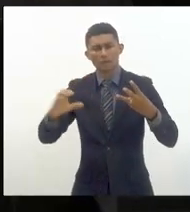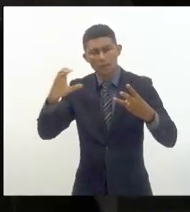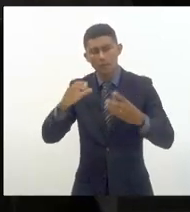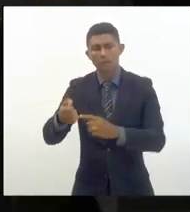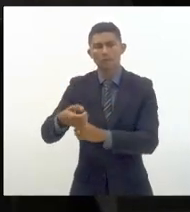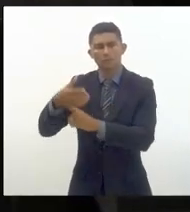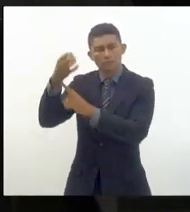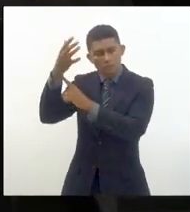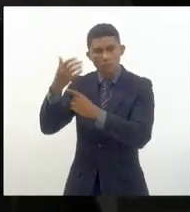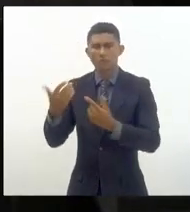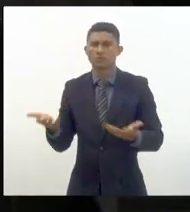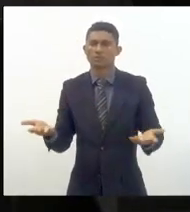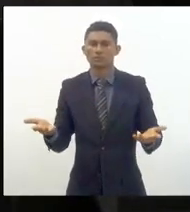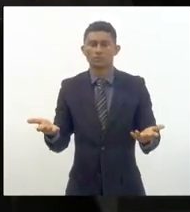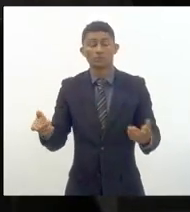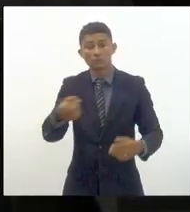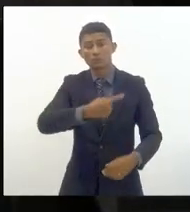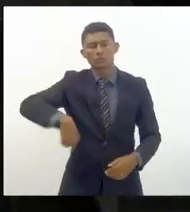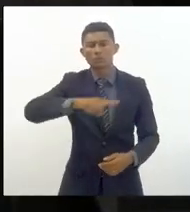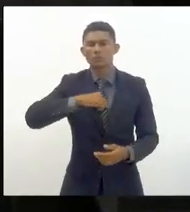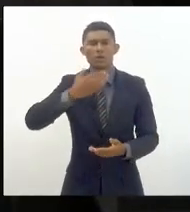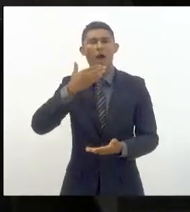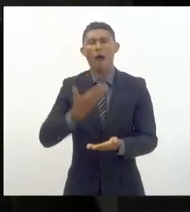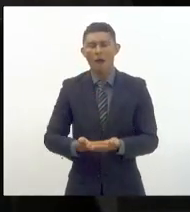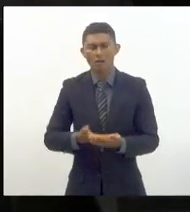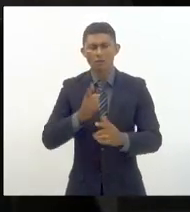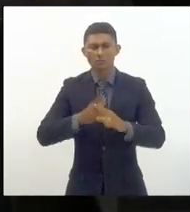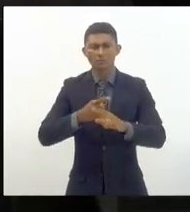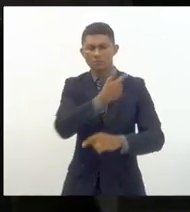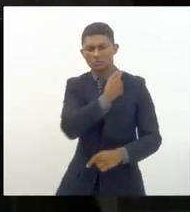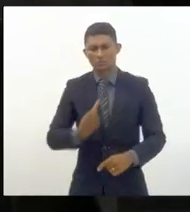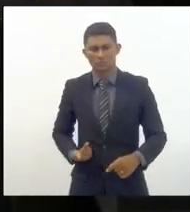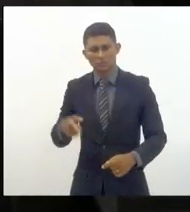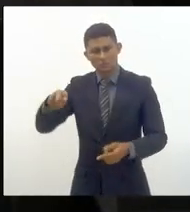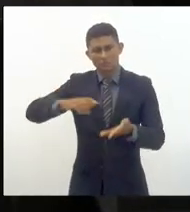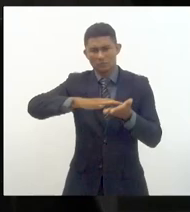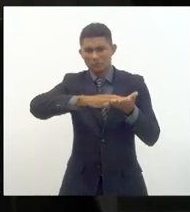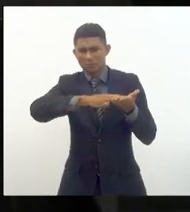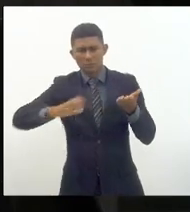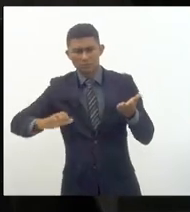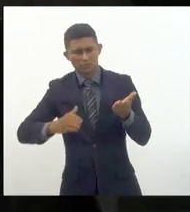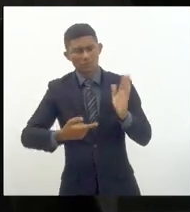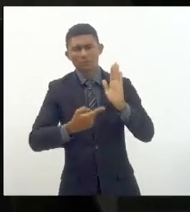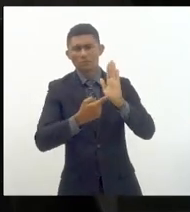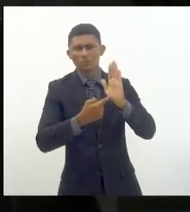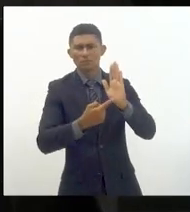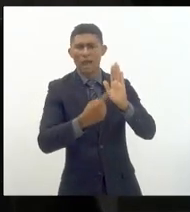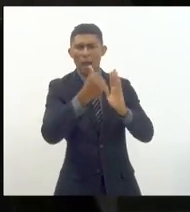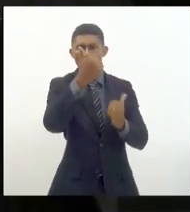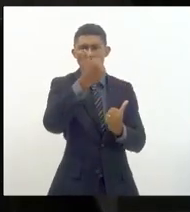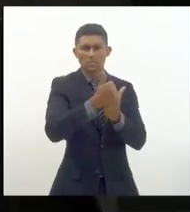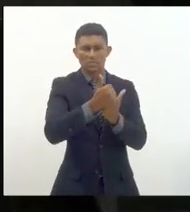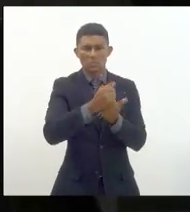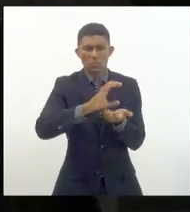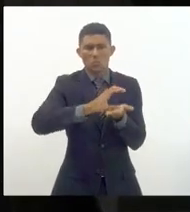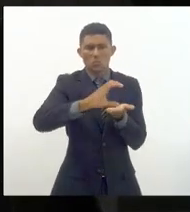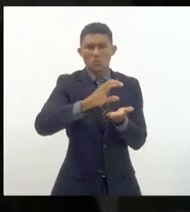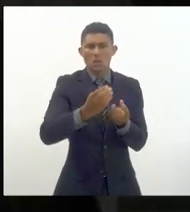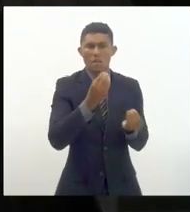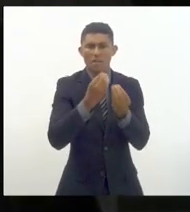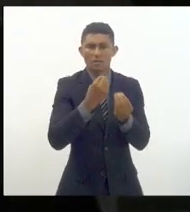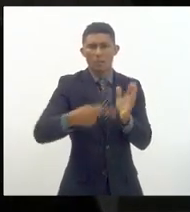aliás ficamos todos abismados com o veto do governador auxílio-alimentação da Faetec ete Azul